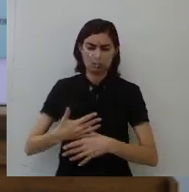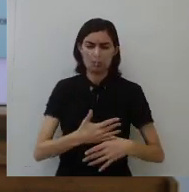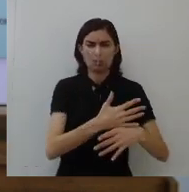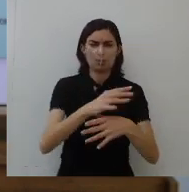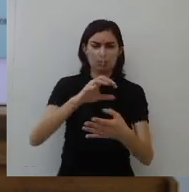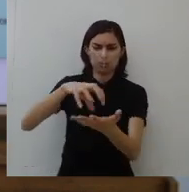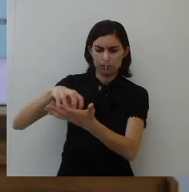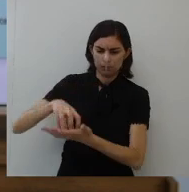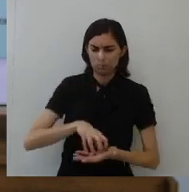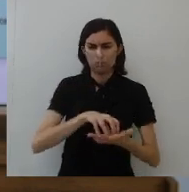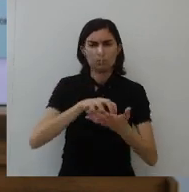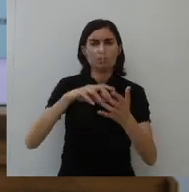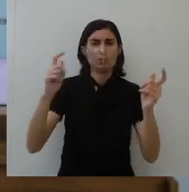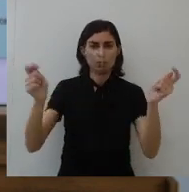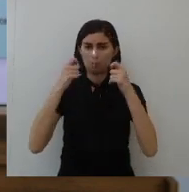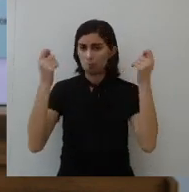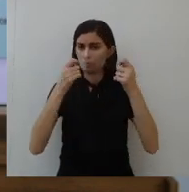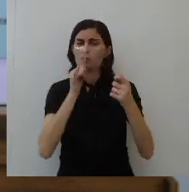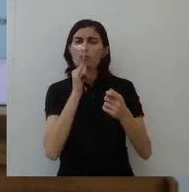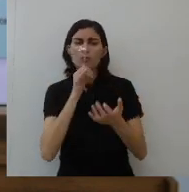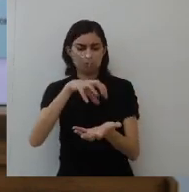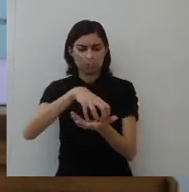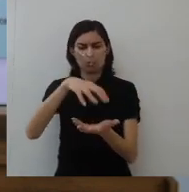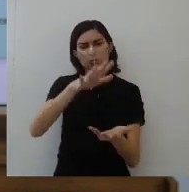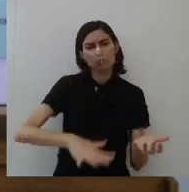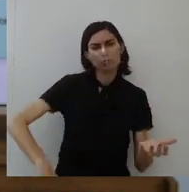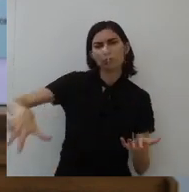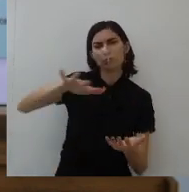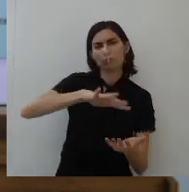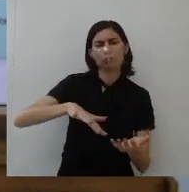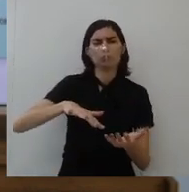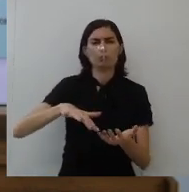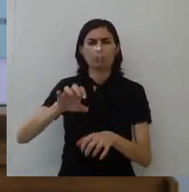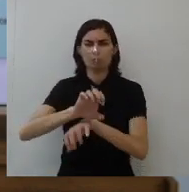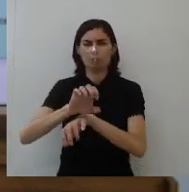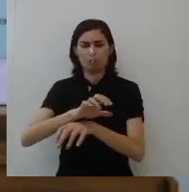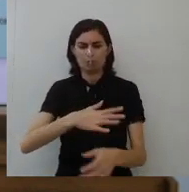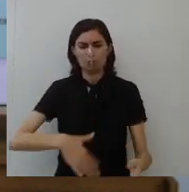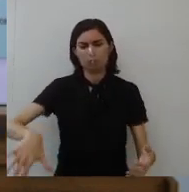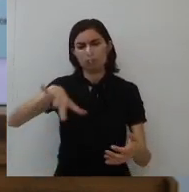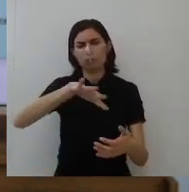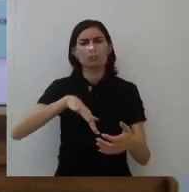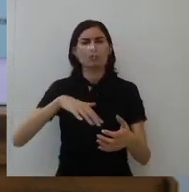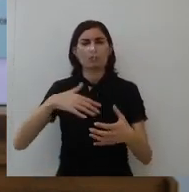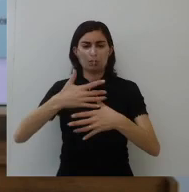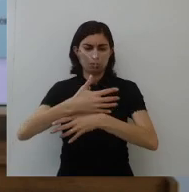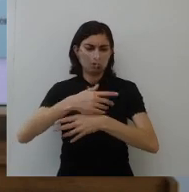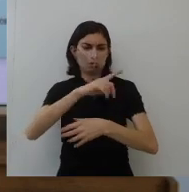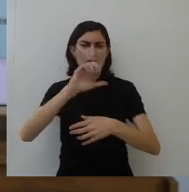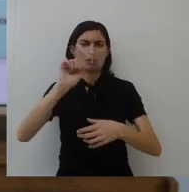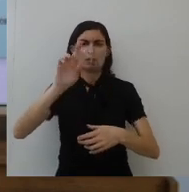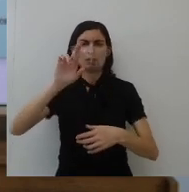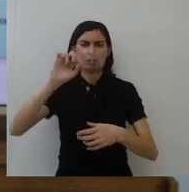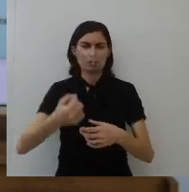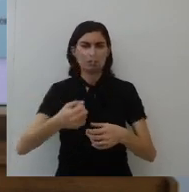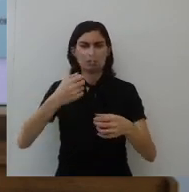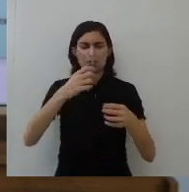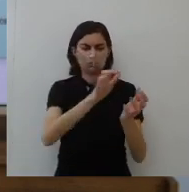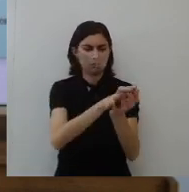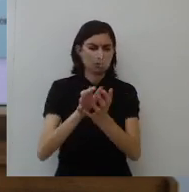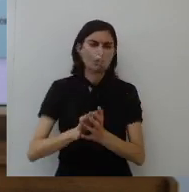centros regionais. Caruaru, por exemplo, seria um centro regional. Caruaru é uma cidade que ali no agreste pernambucano